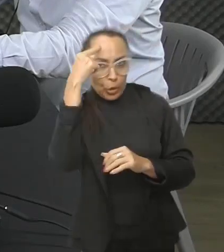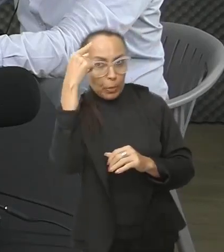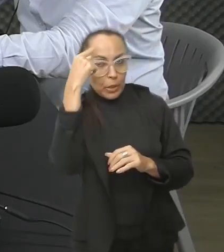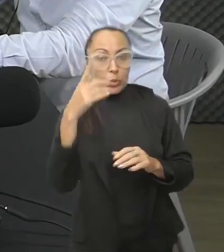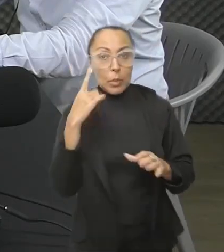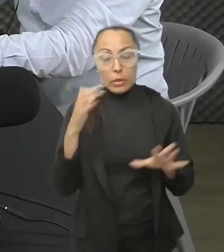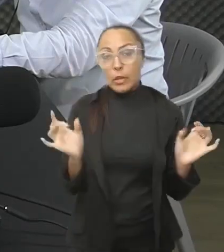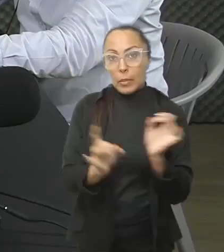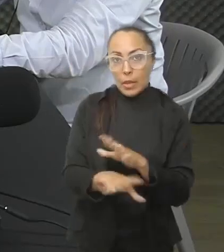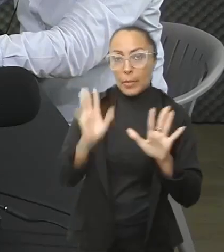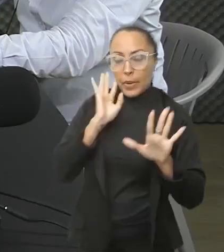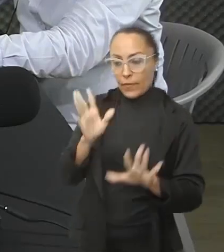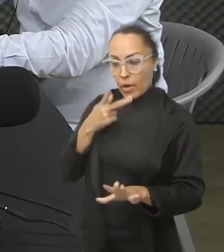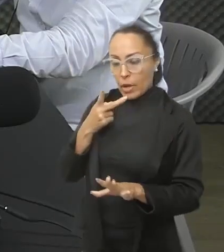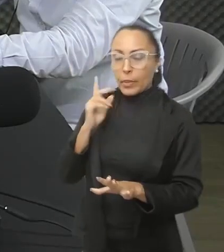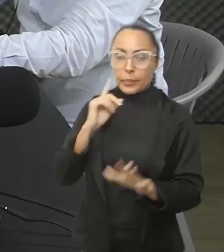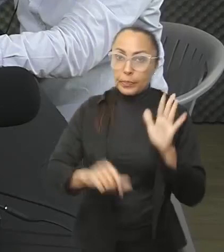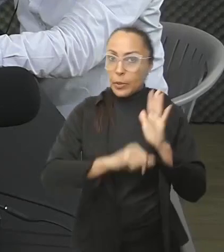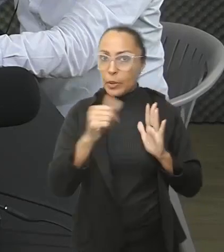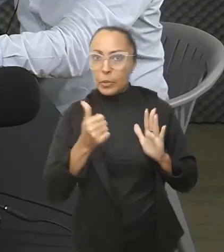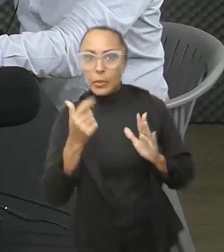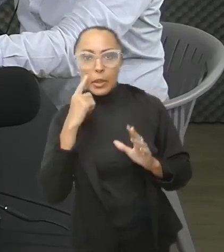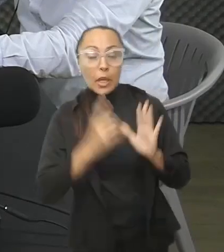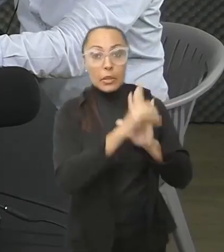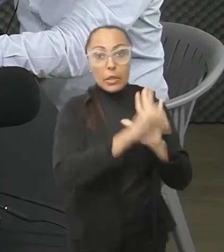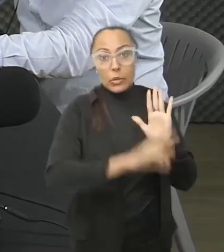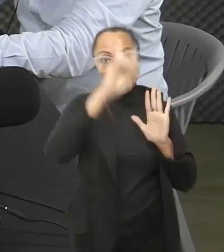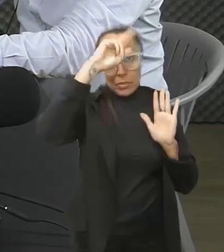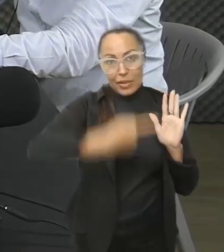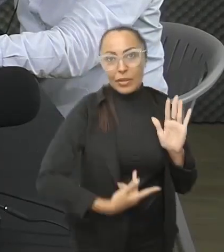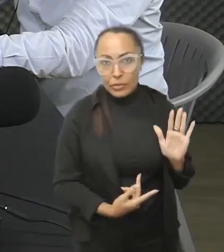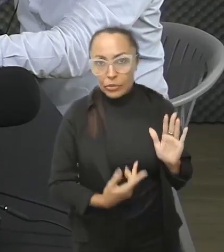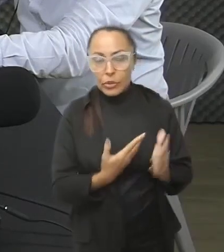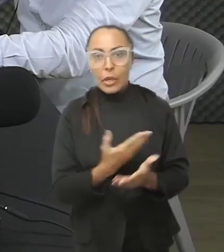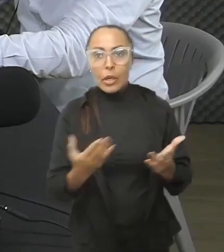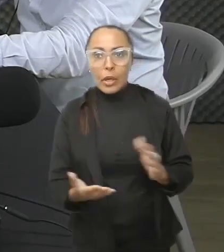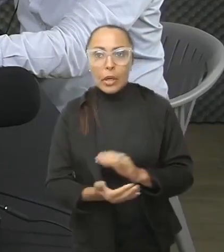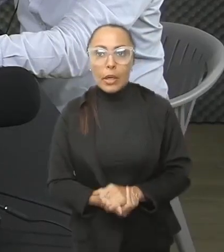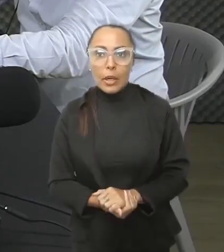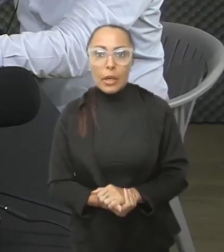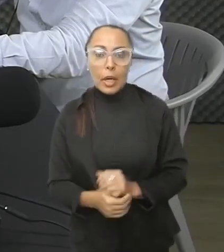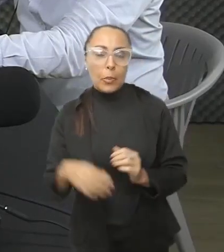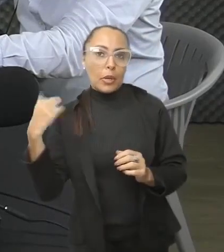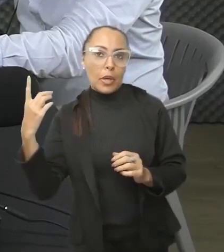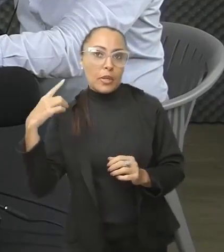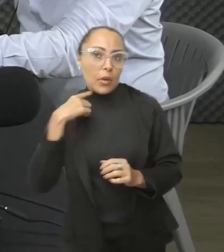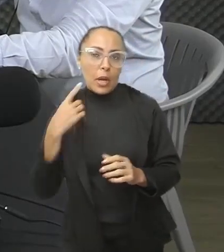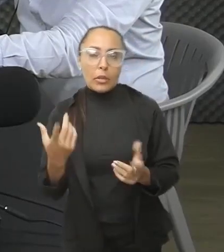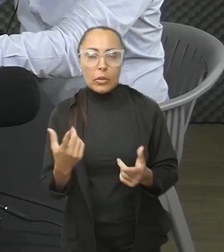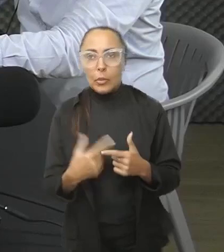concluir nesse primeiro momento, que direitos humanos, e Eduardo sabe bem disso, não porque é advogado só, porque também